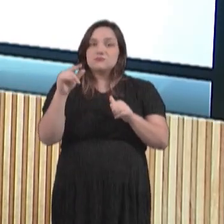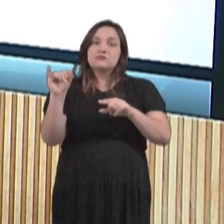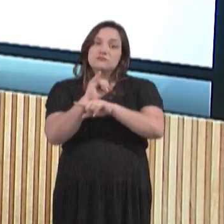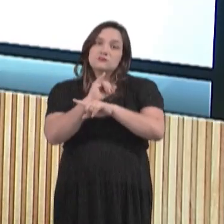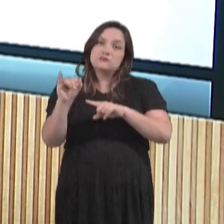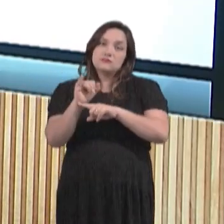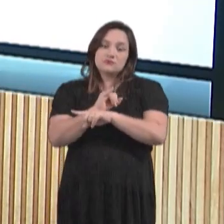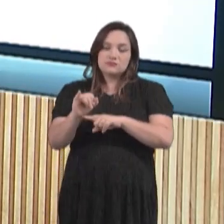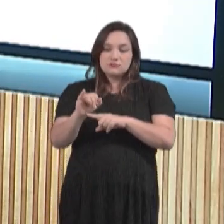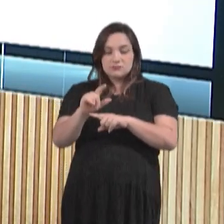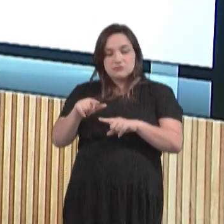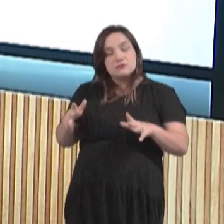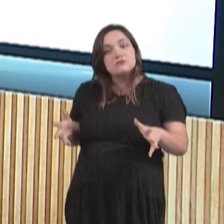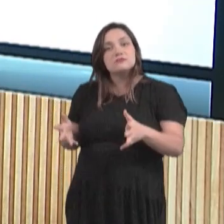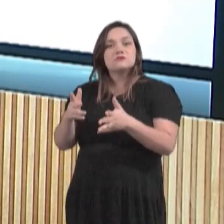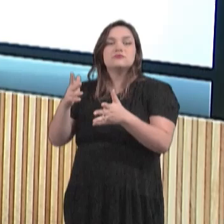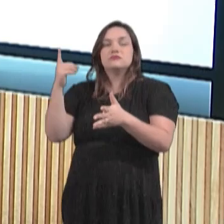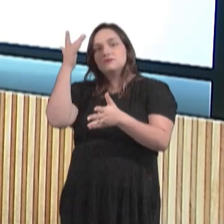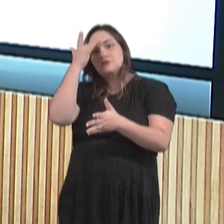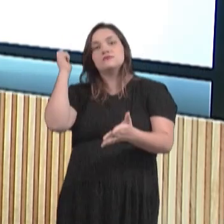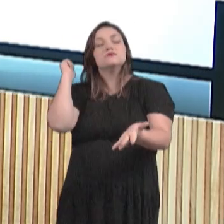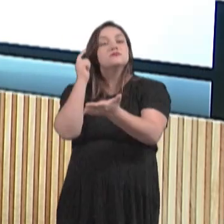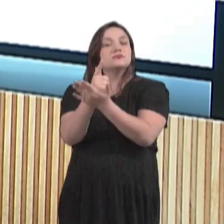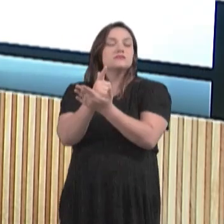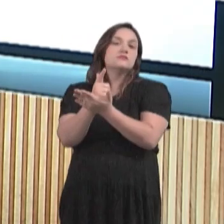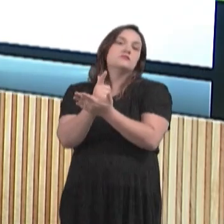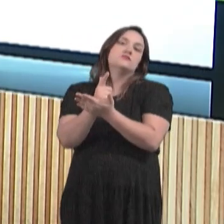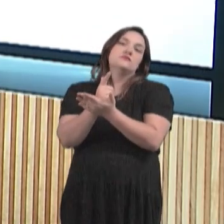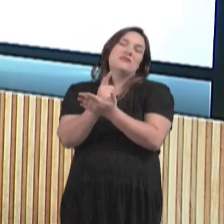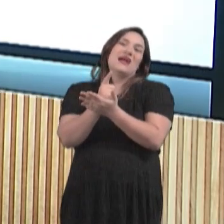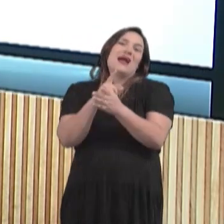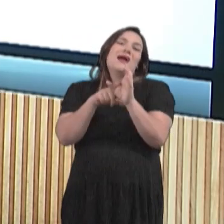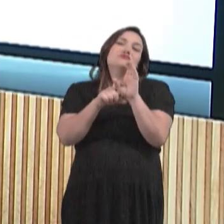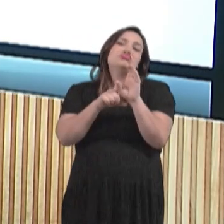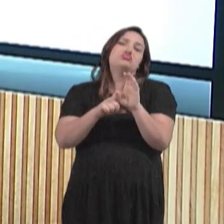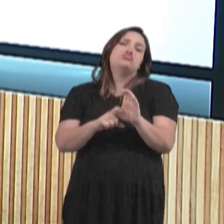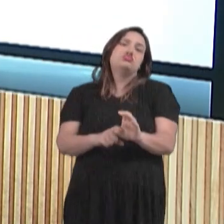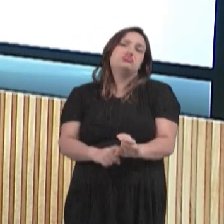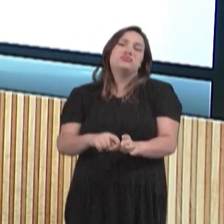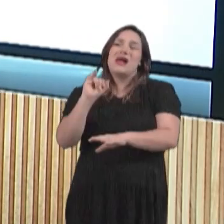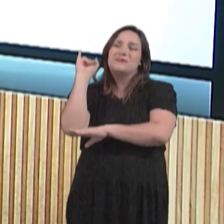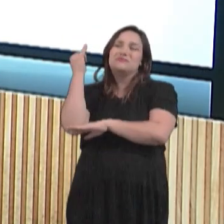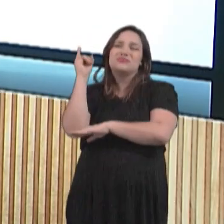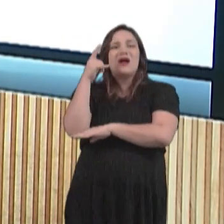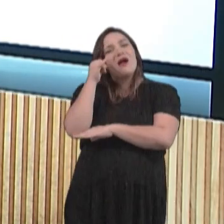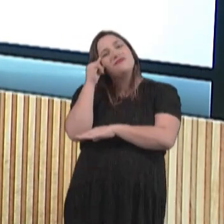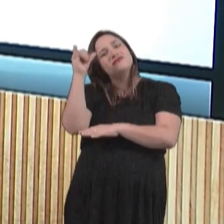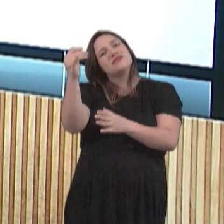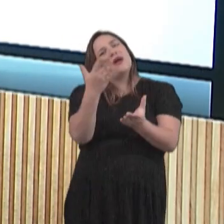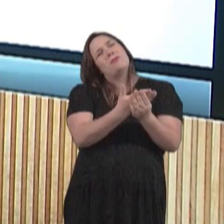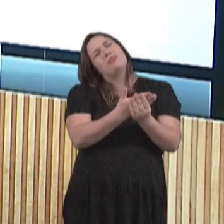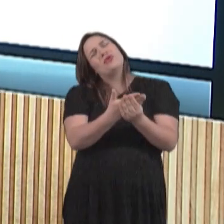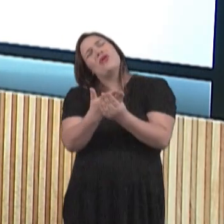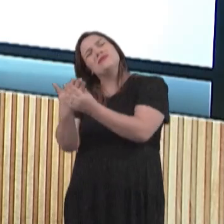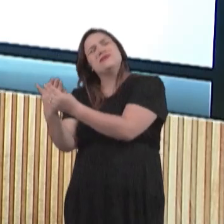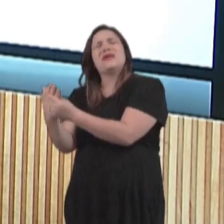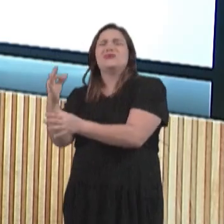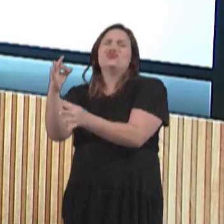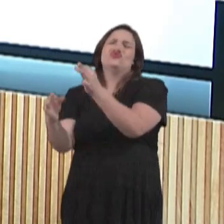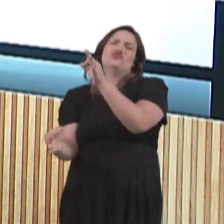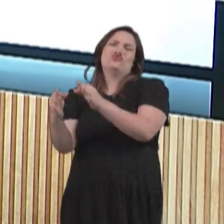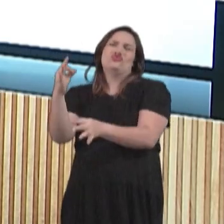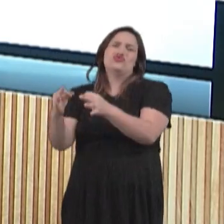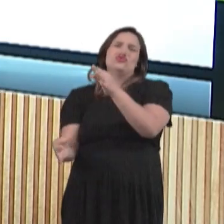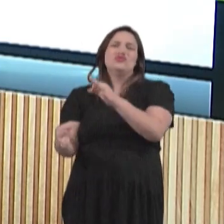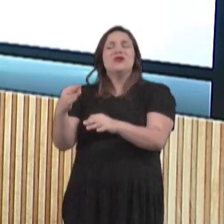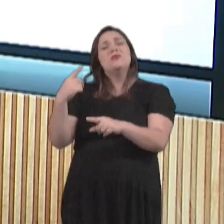de incentivo à quitação de dívidas ativas já no âmbito administrativo, né? Para evitar a judicialização e demorar mais, tanto para o